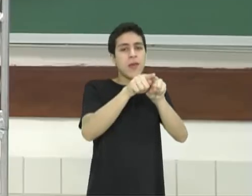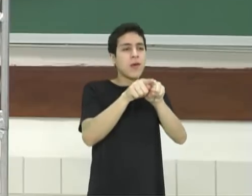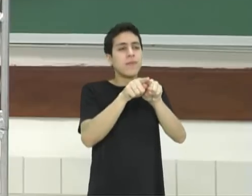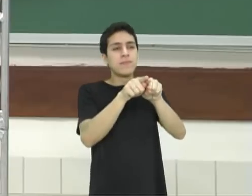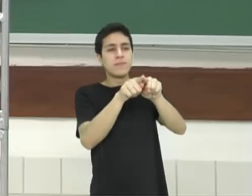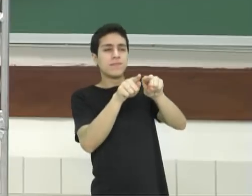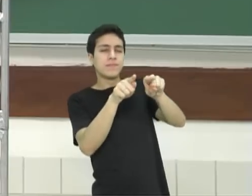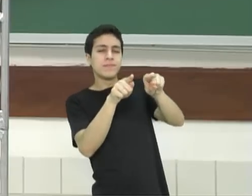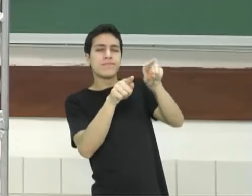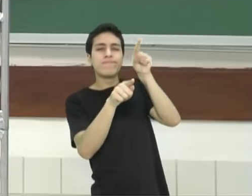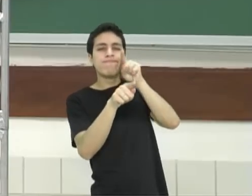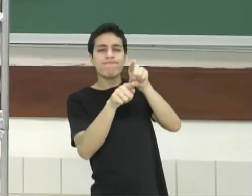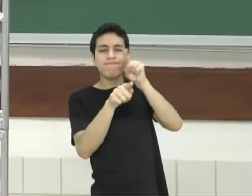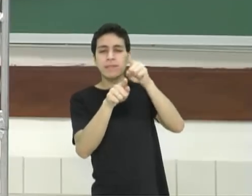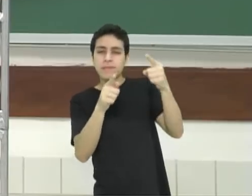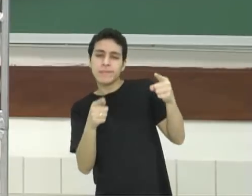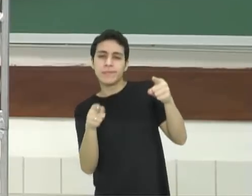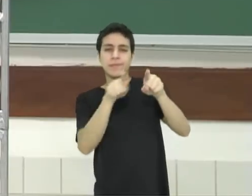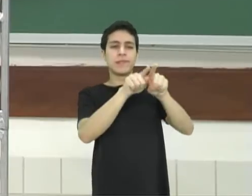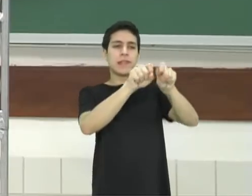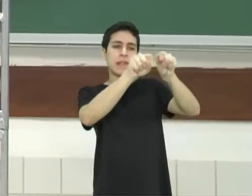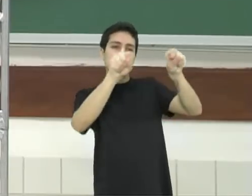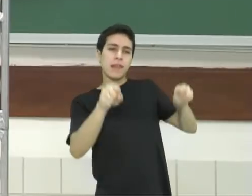do sistema capitalista.